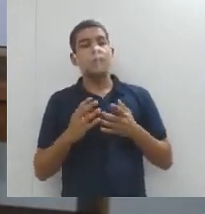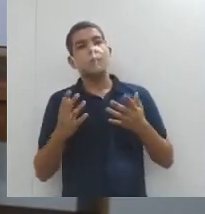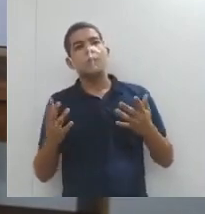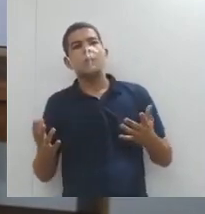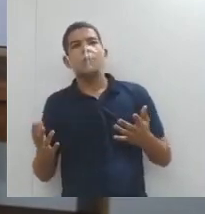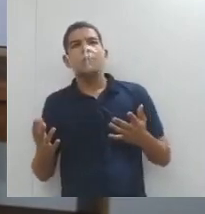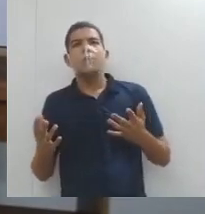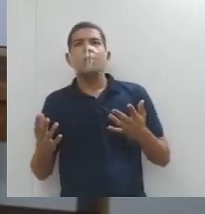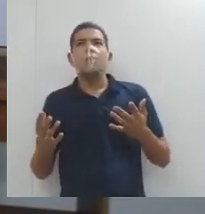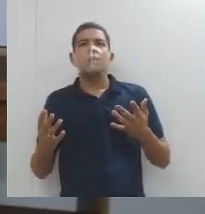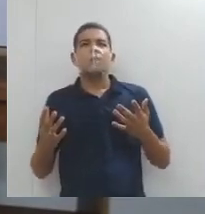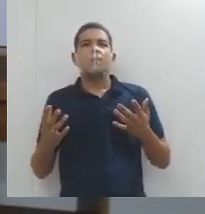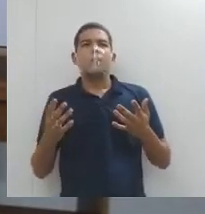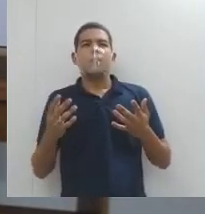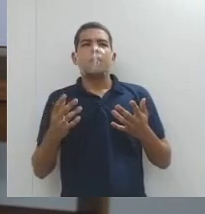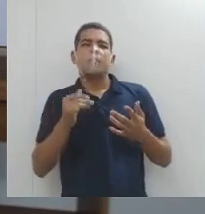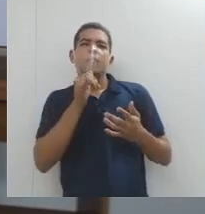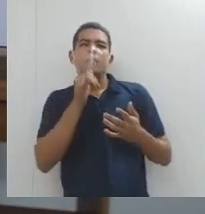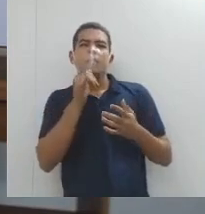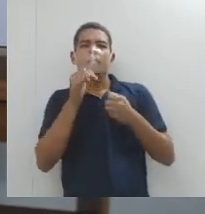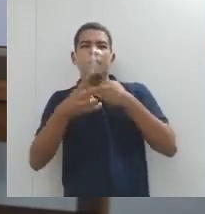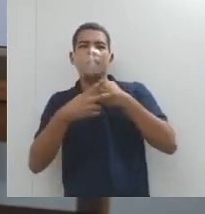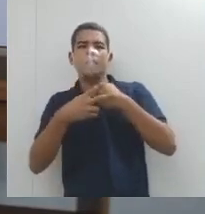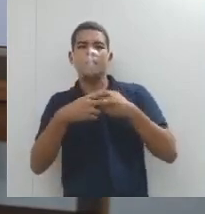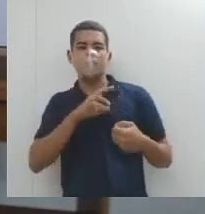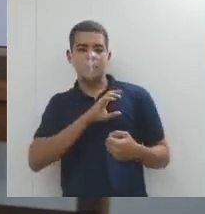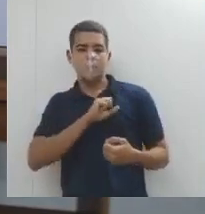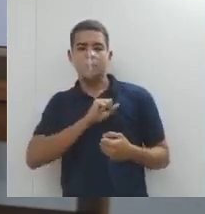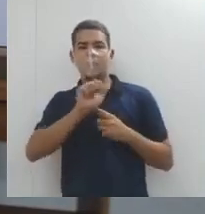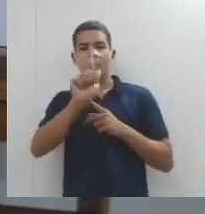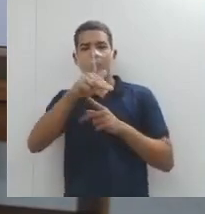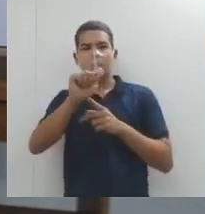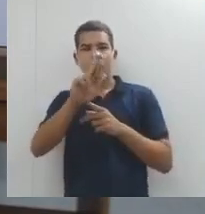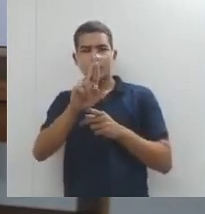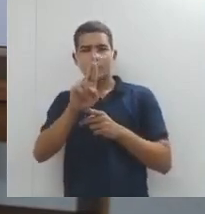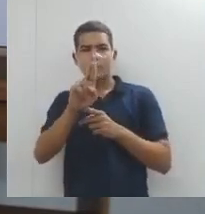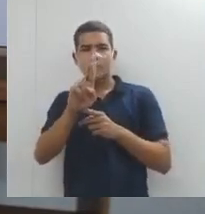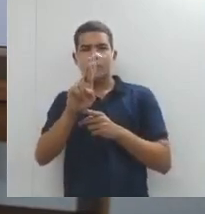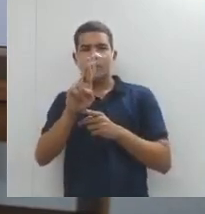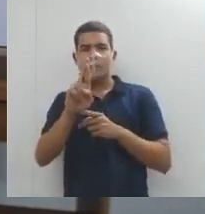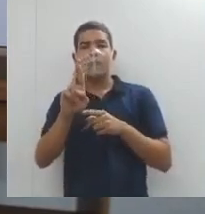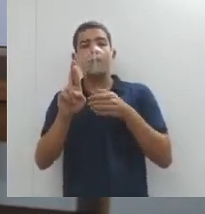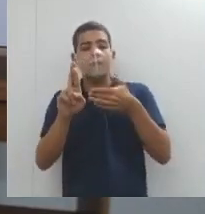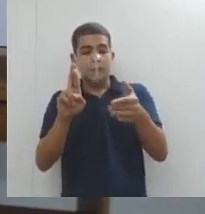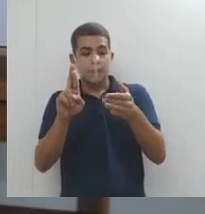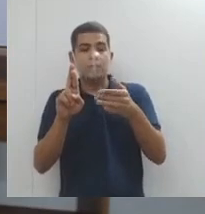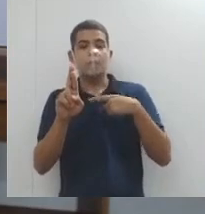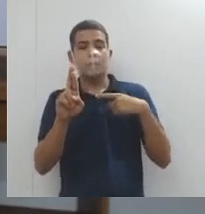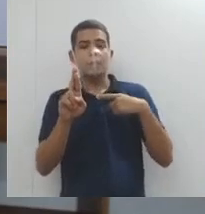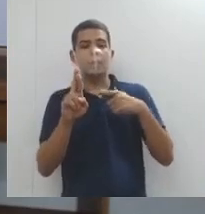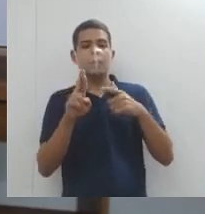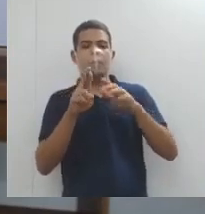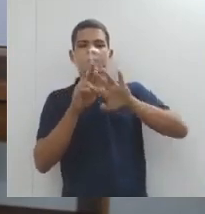Ou, como é o caso do verbo amar, ele vai dispensar esse complemento, porque ele já